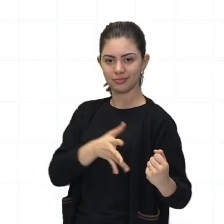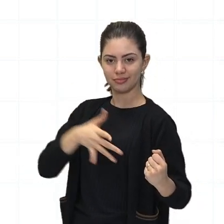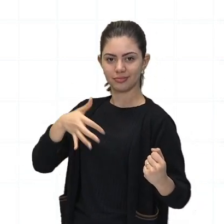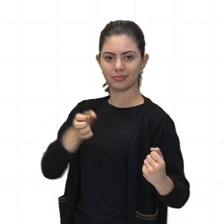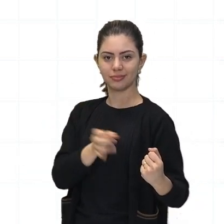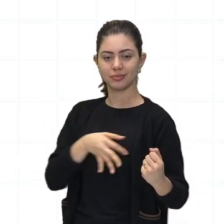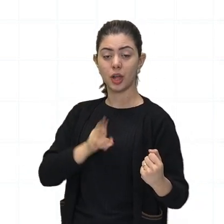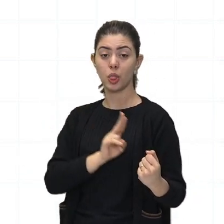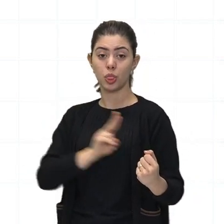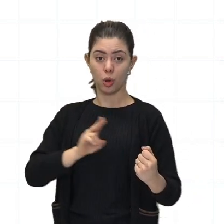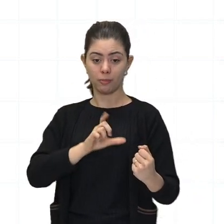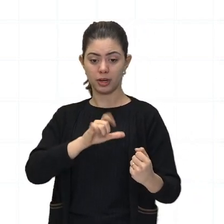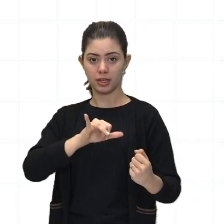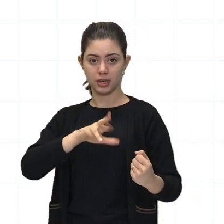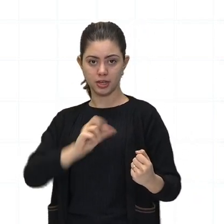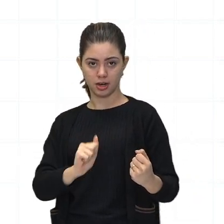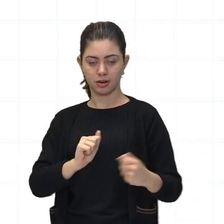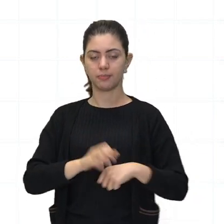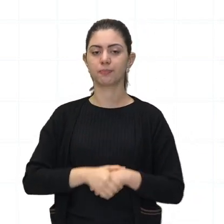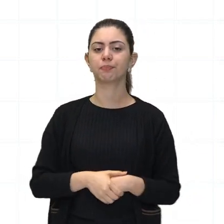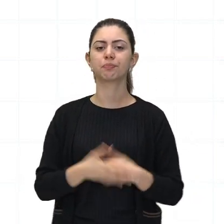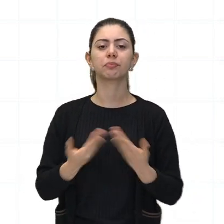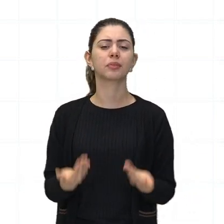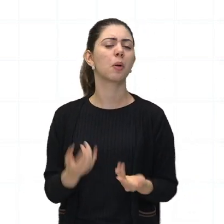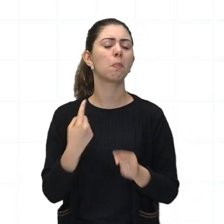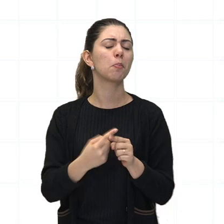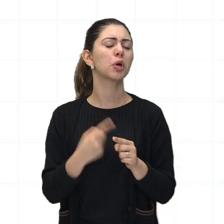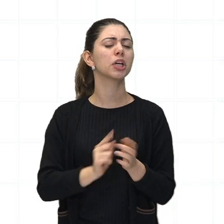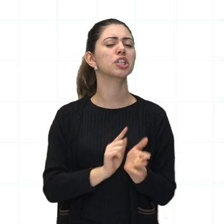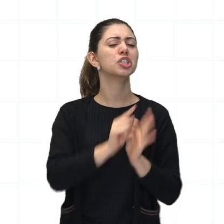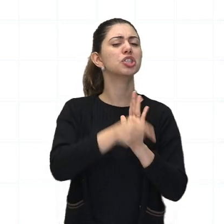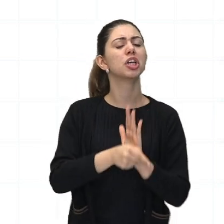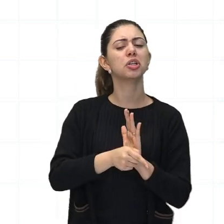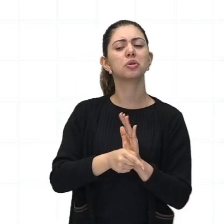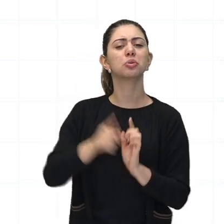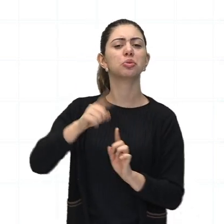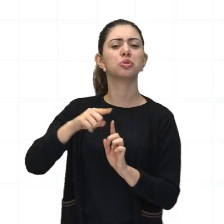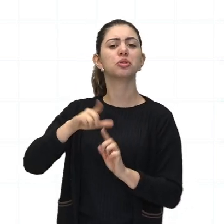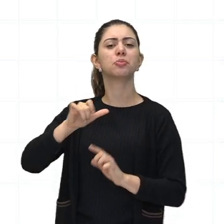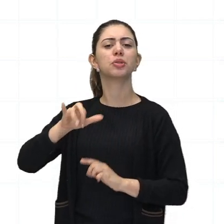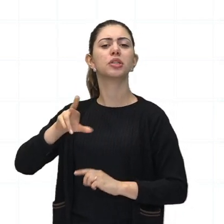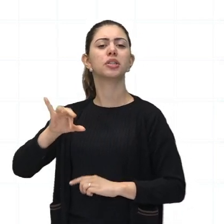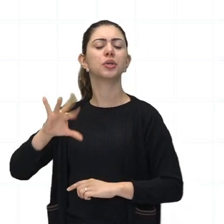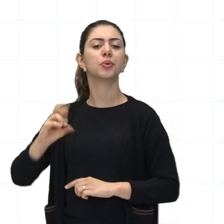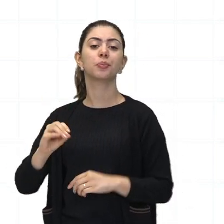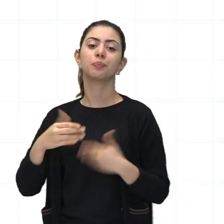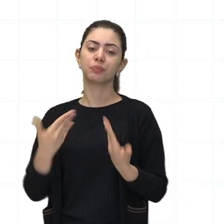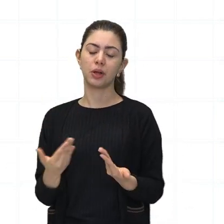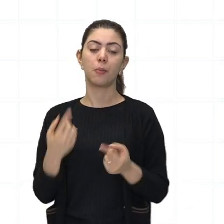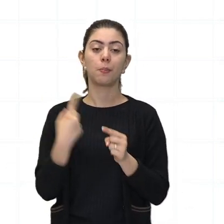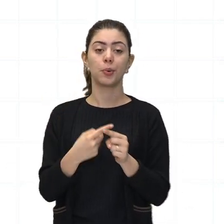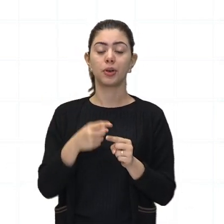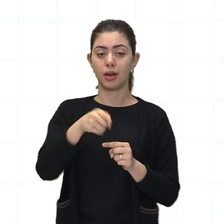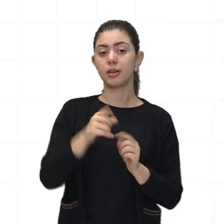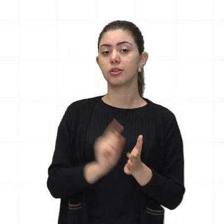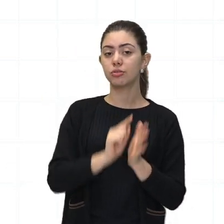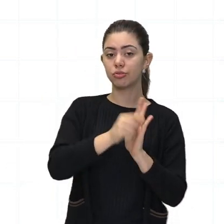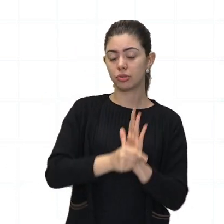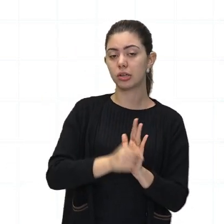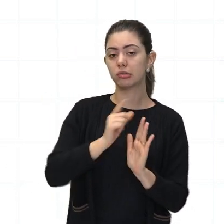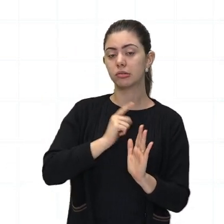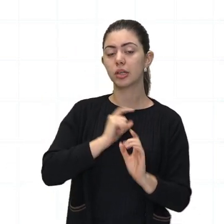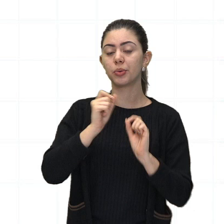a lira. E por que gênero lírico e por que uma lira? Porque o nosso gênero lírico trata justamente sobre